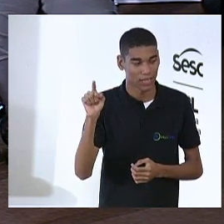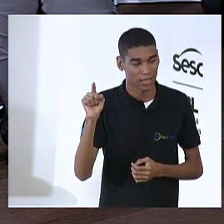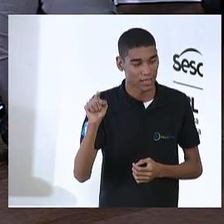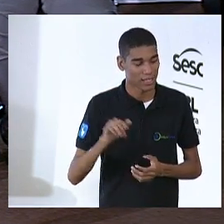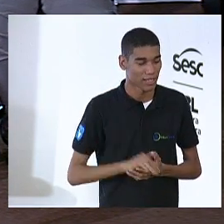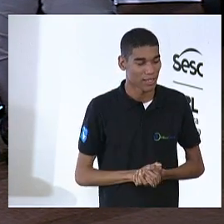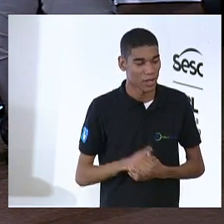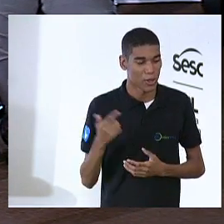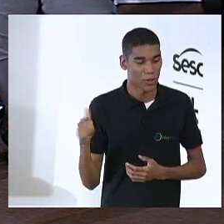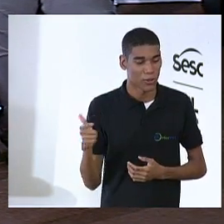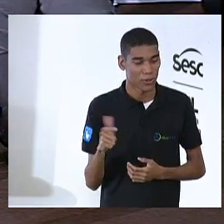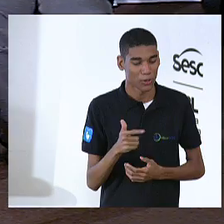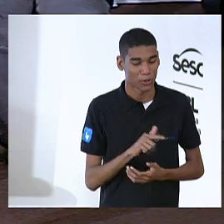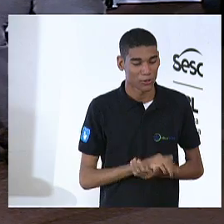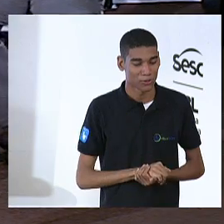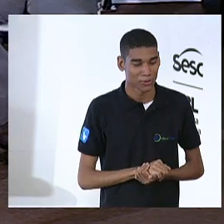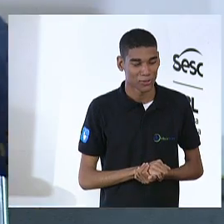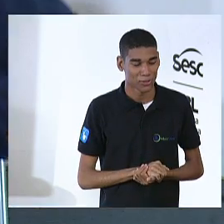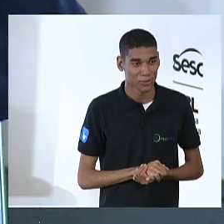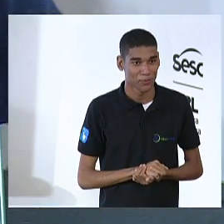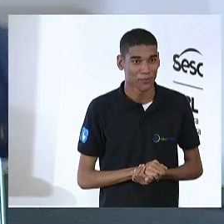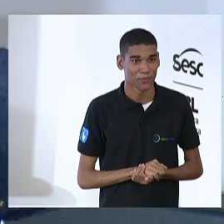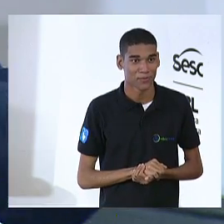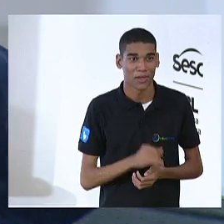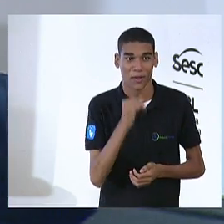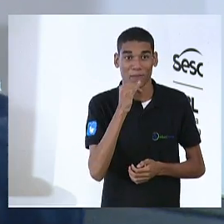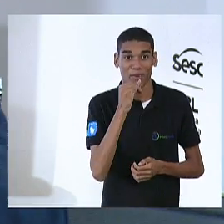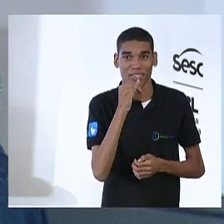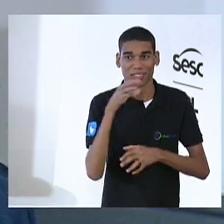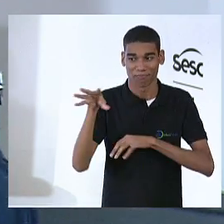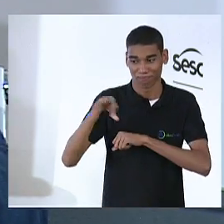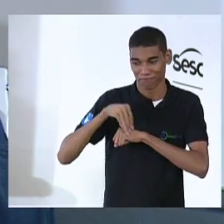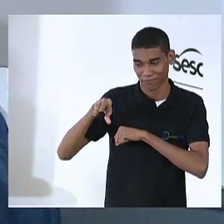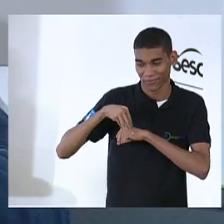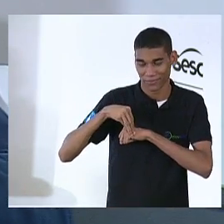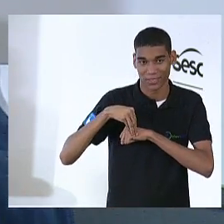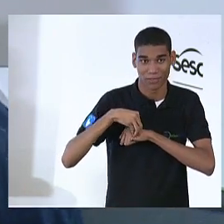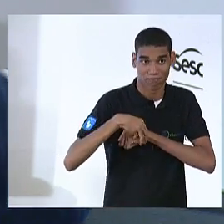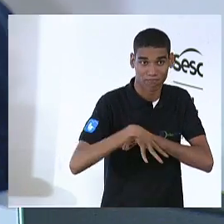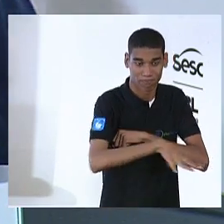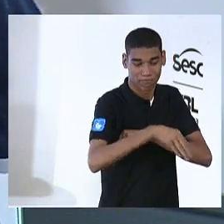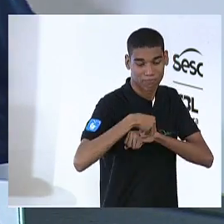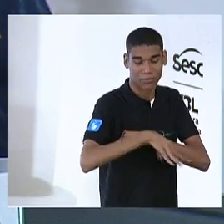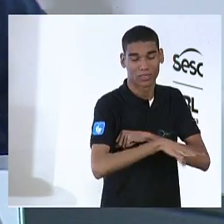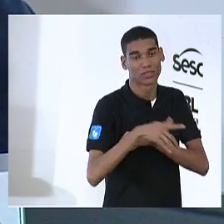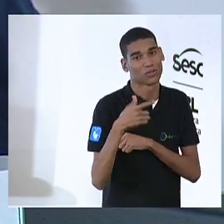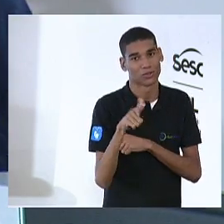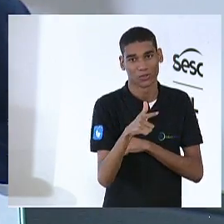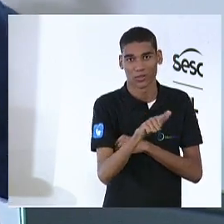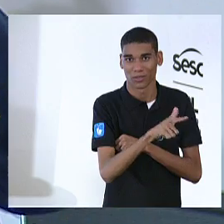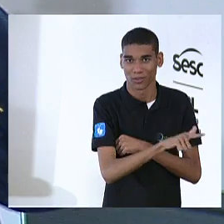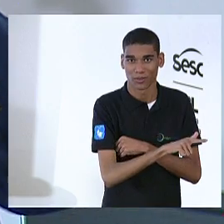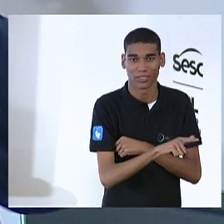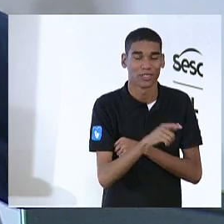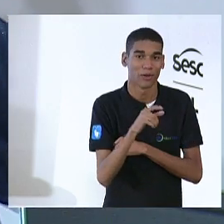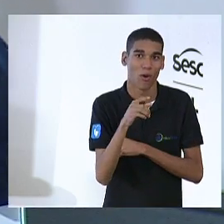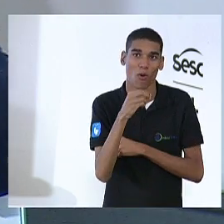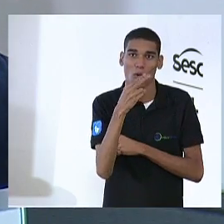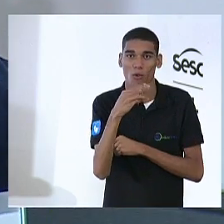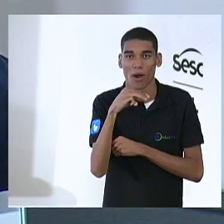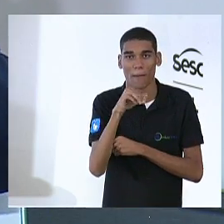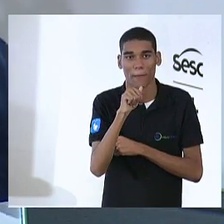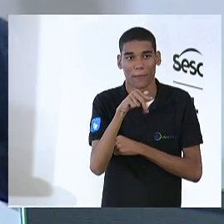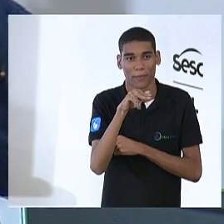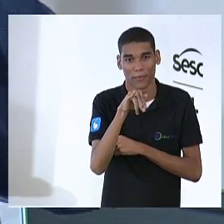né? Eu vejo assim, você não tinha correias de transmissão entre as necessidades da população e a máquina, não